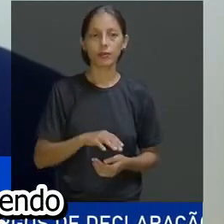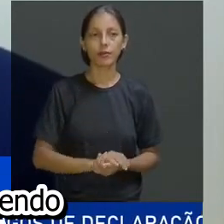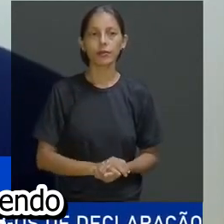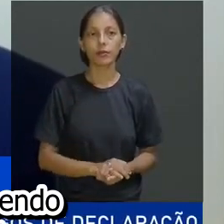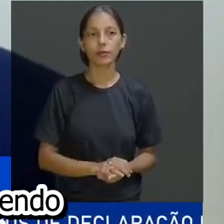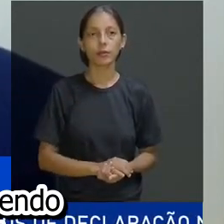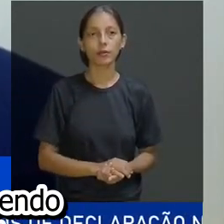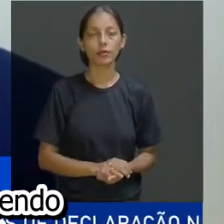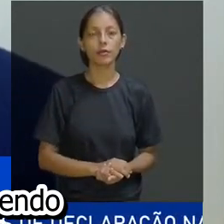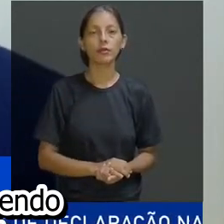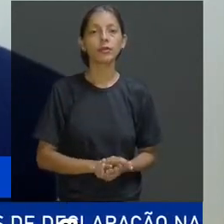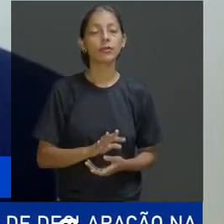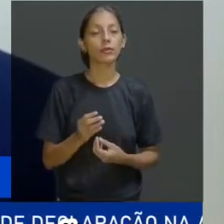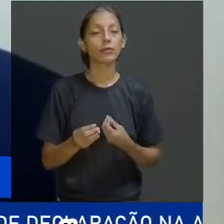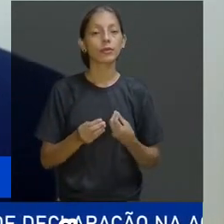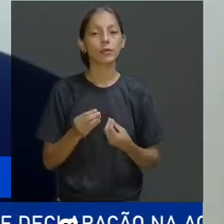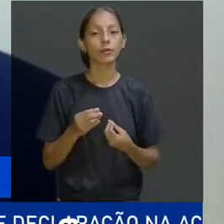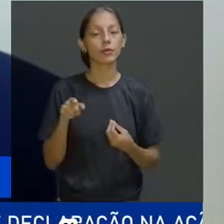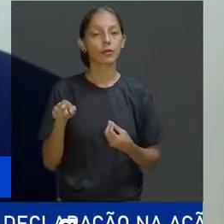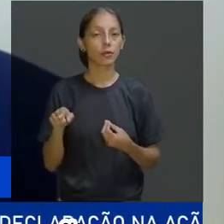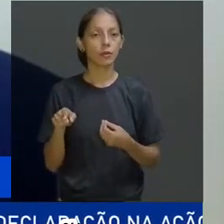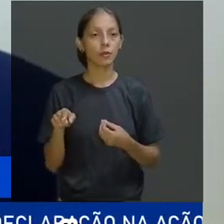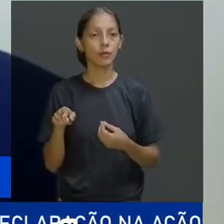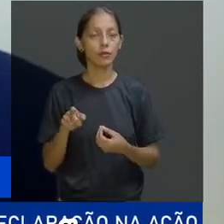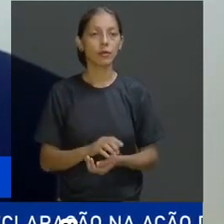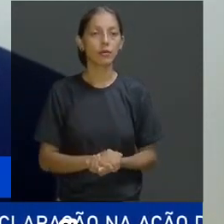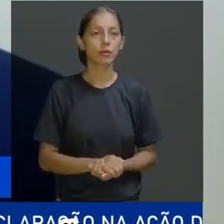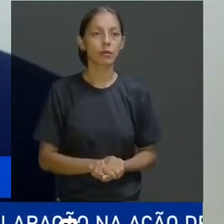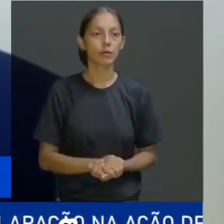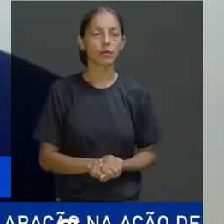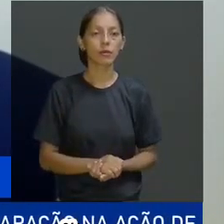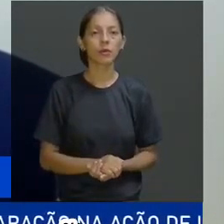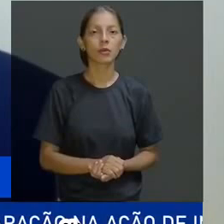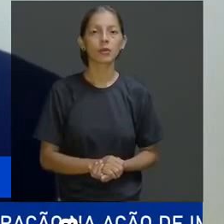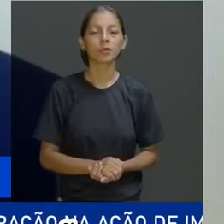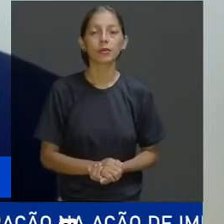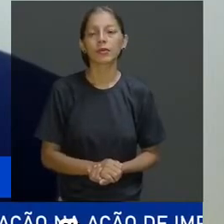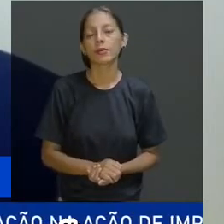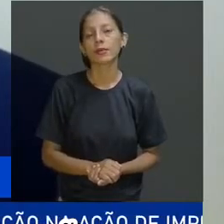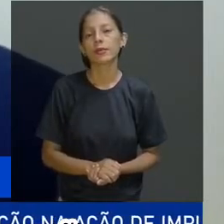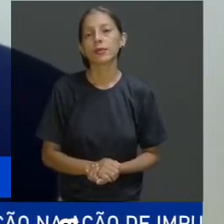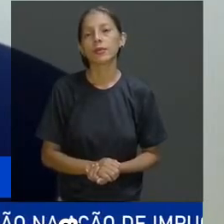legitimidade passiva para figurar no polo dessa ação.